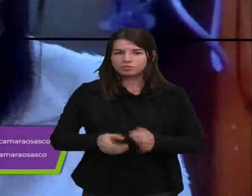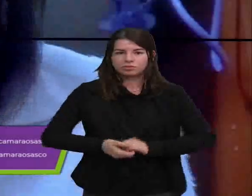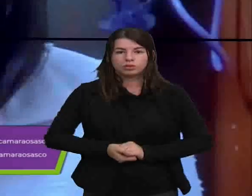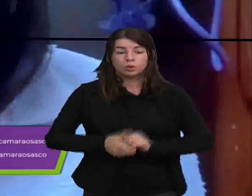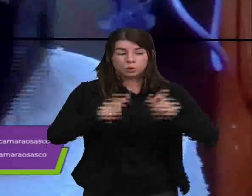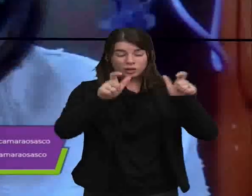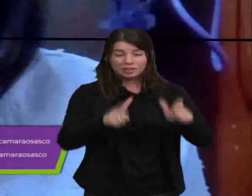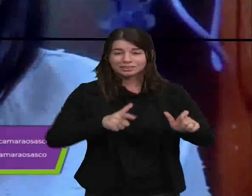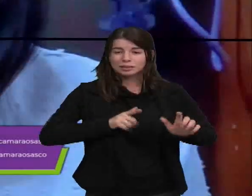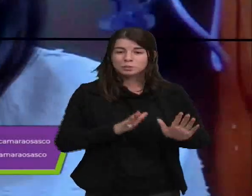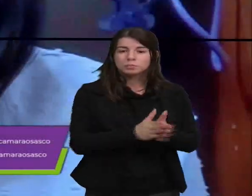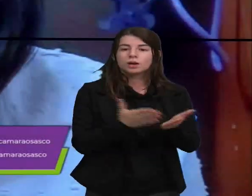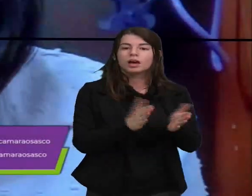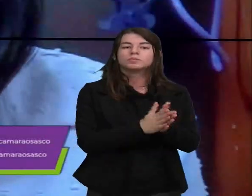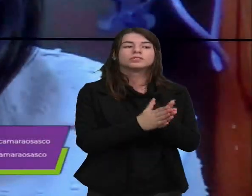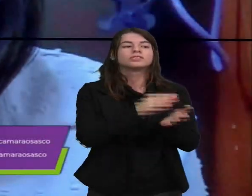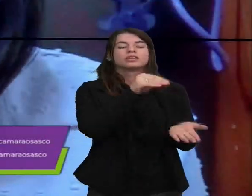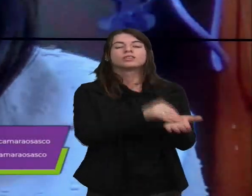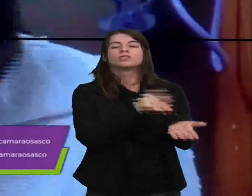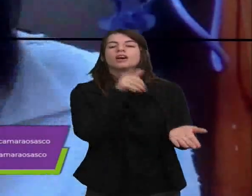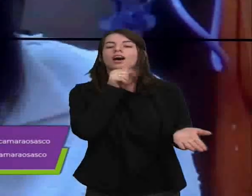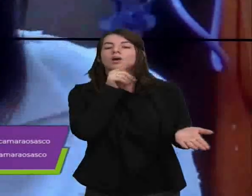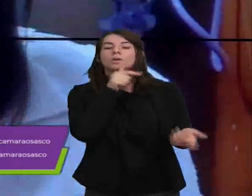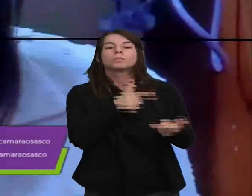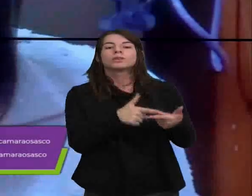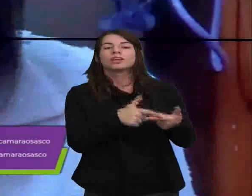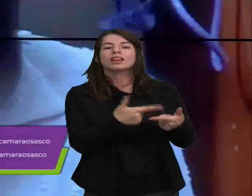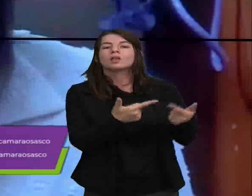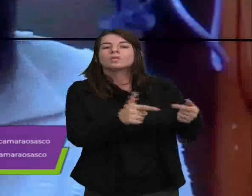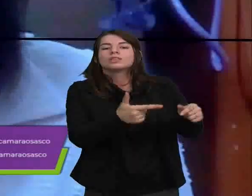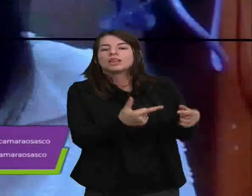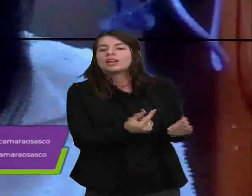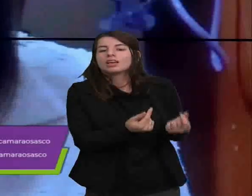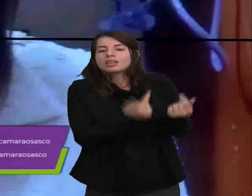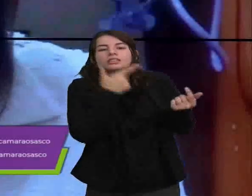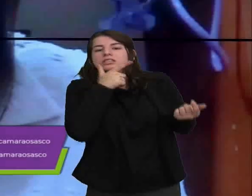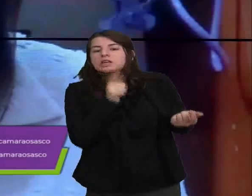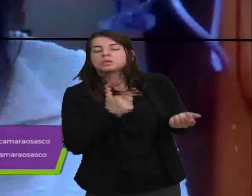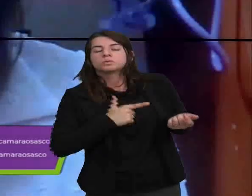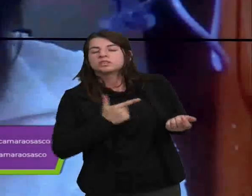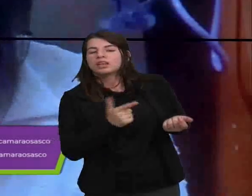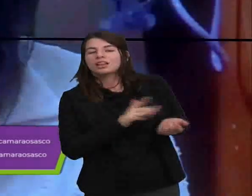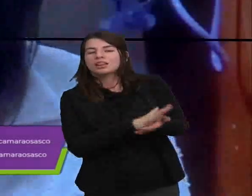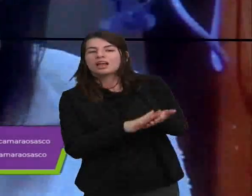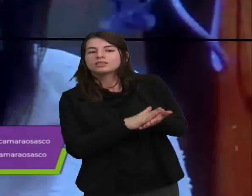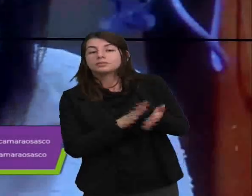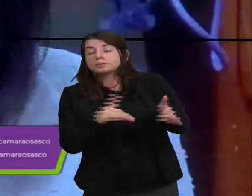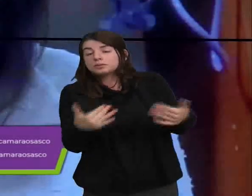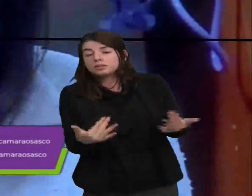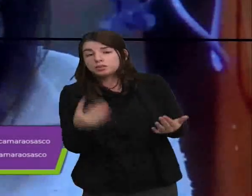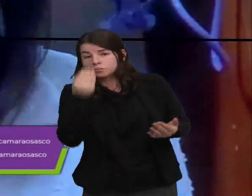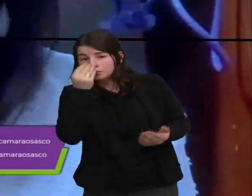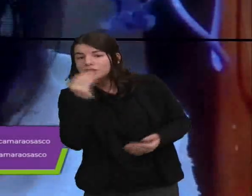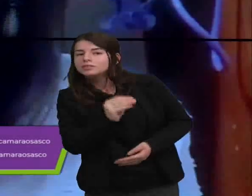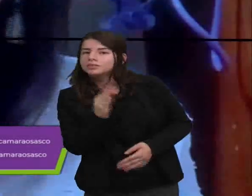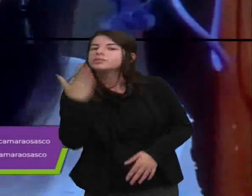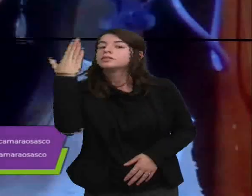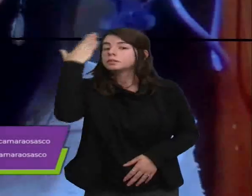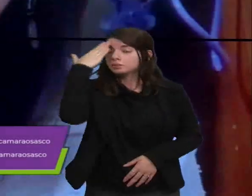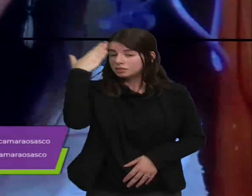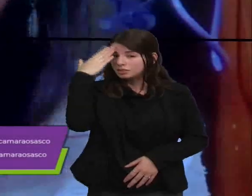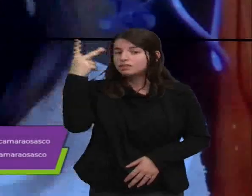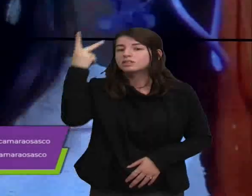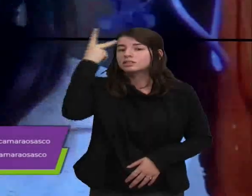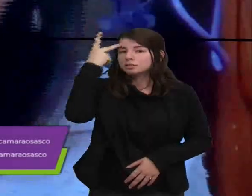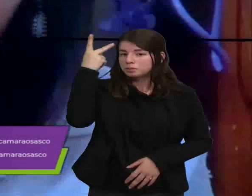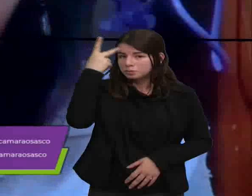em que não há lucratividade para os donos dessas empresas a gente sabe em São Paulo quais são os reais interesses que estão